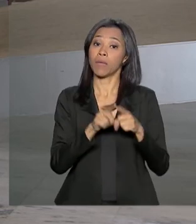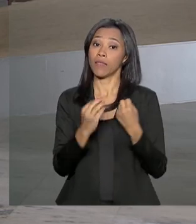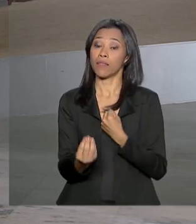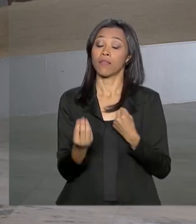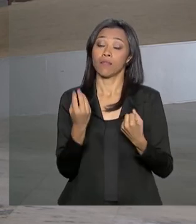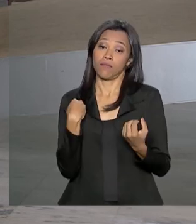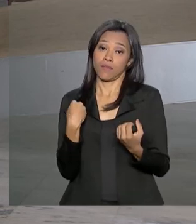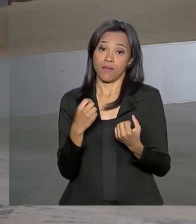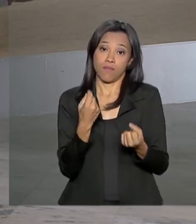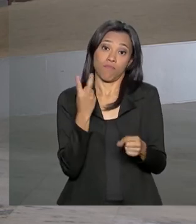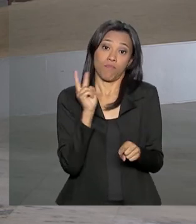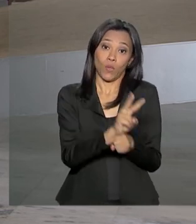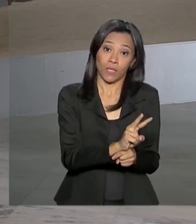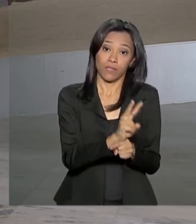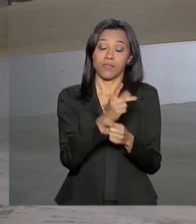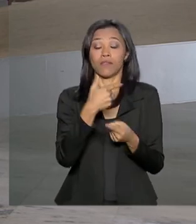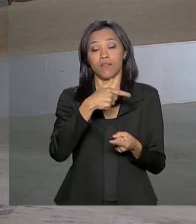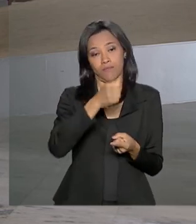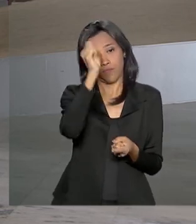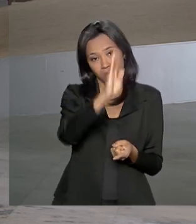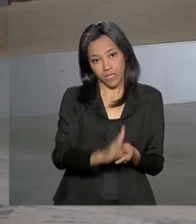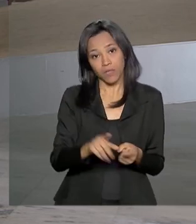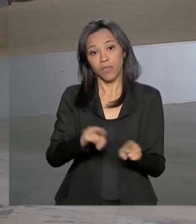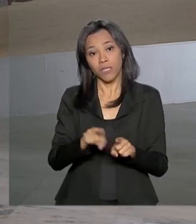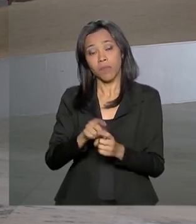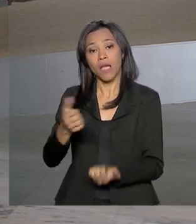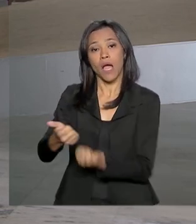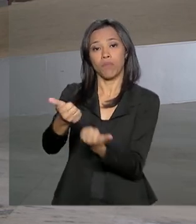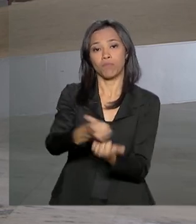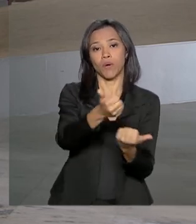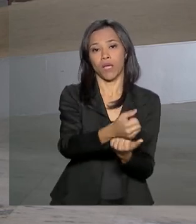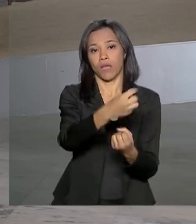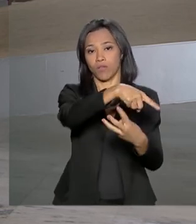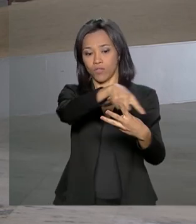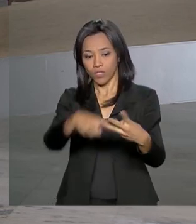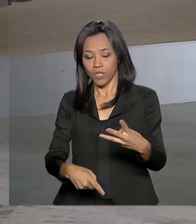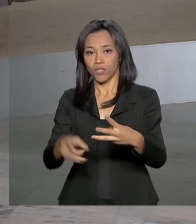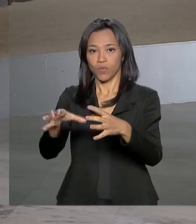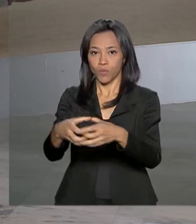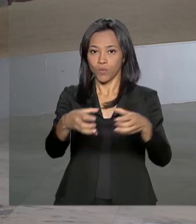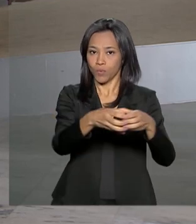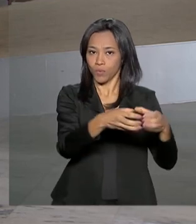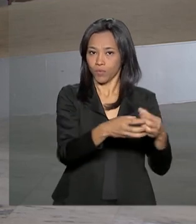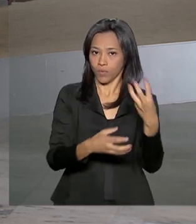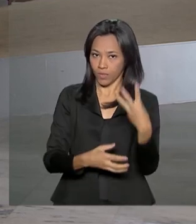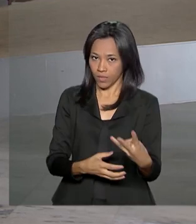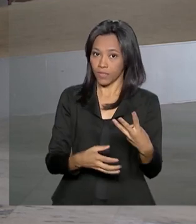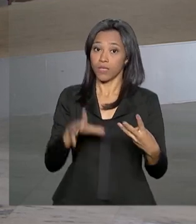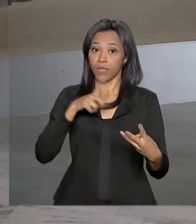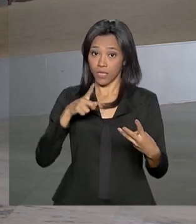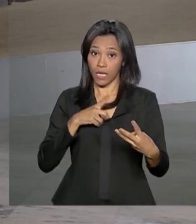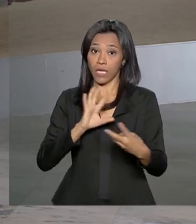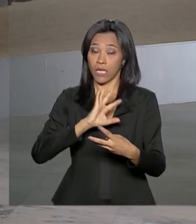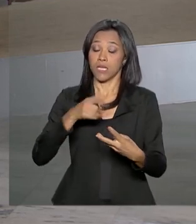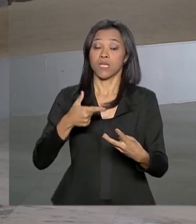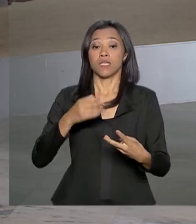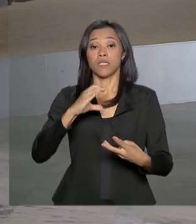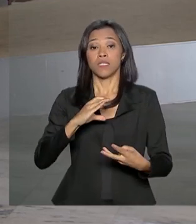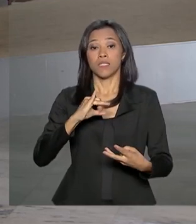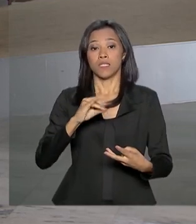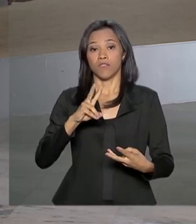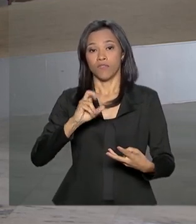direcionamento à marinha ao exército e aeronáutica a pasta que conta com a colaboração de civis e militares também